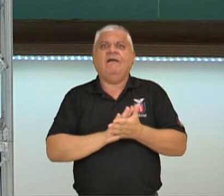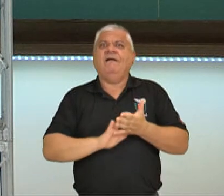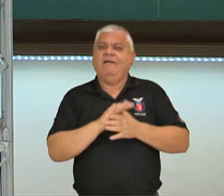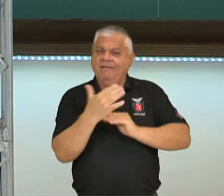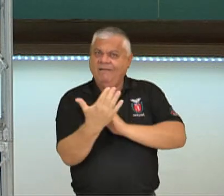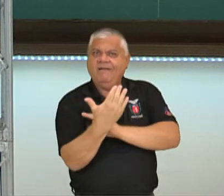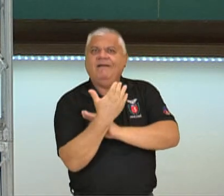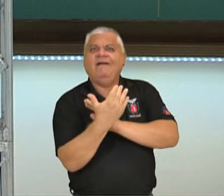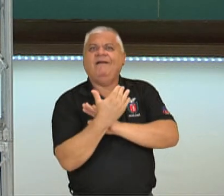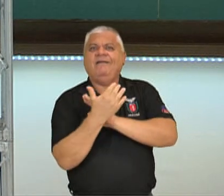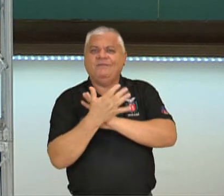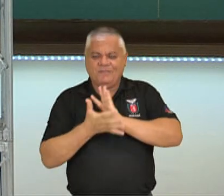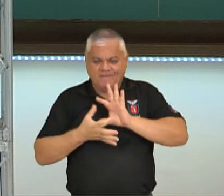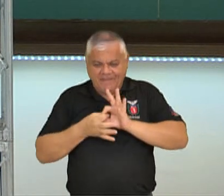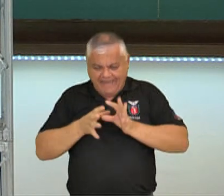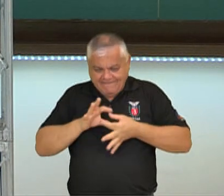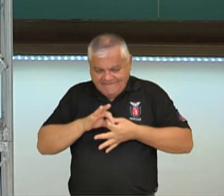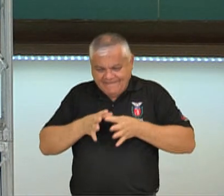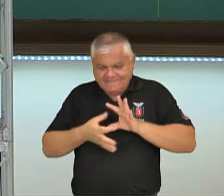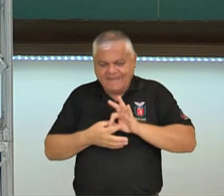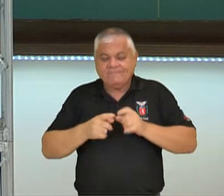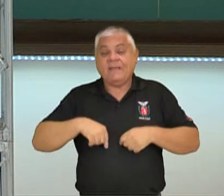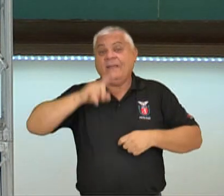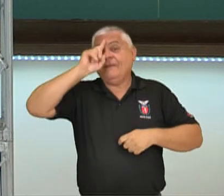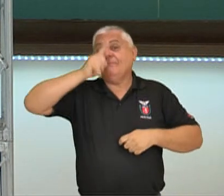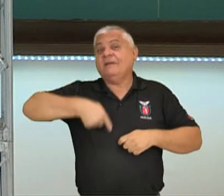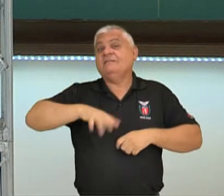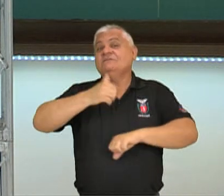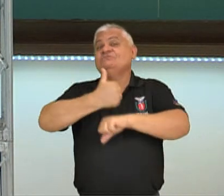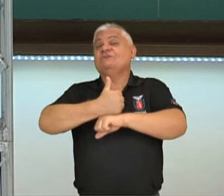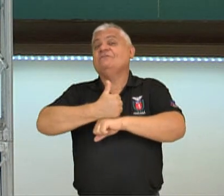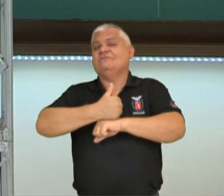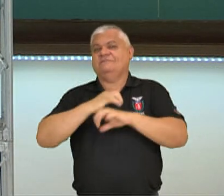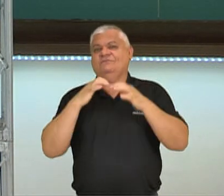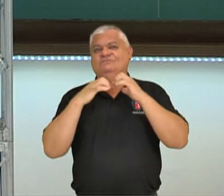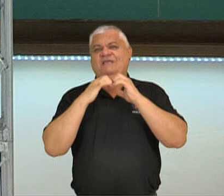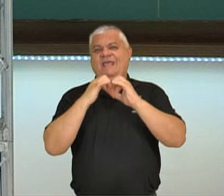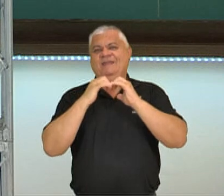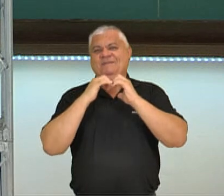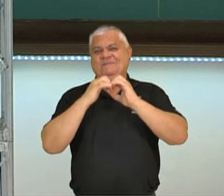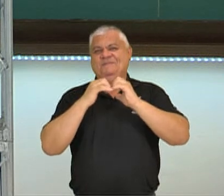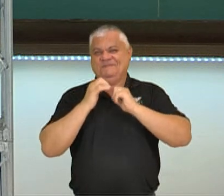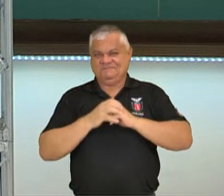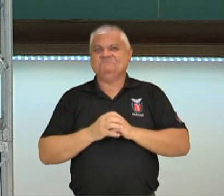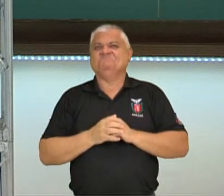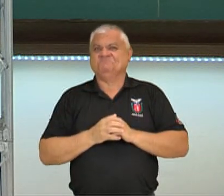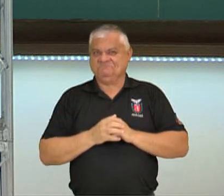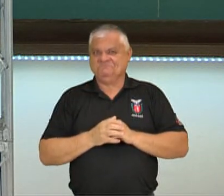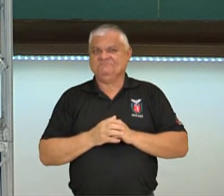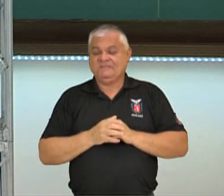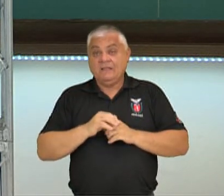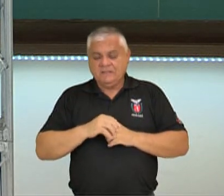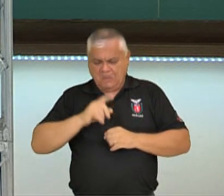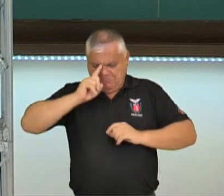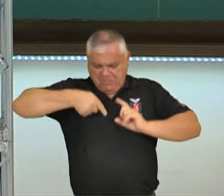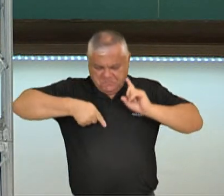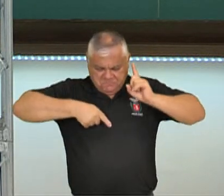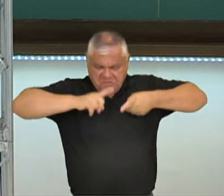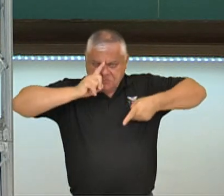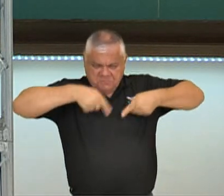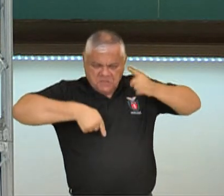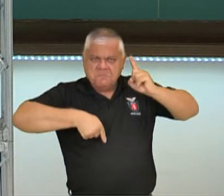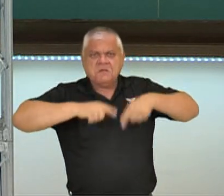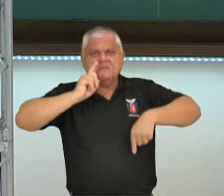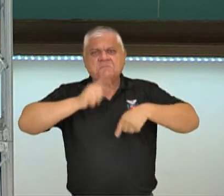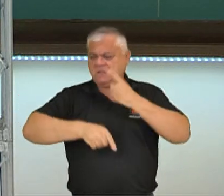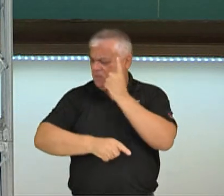em conjunto, sob o comando do nosso cérebro, tá? Que para poder mandar esses nutrientes para o